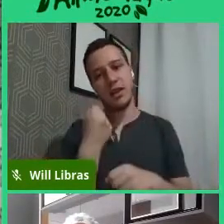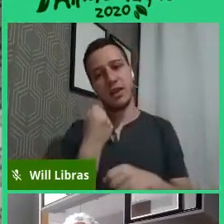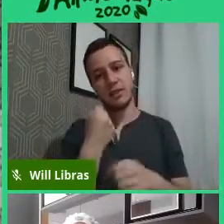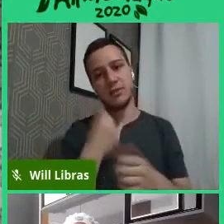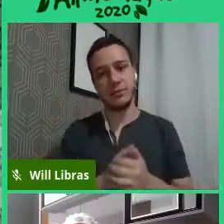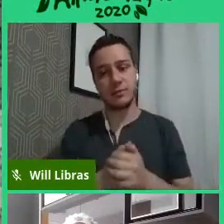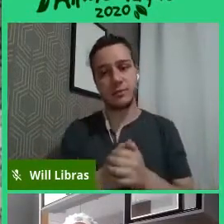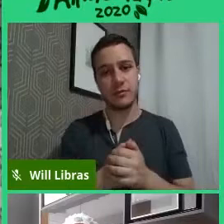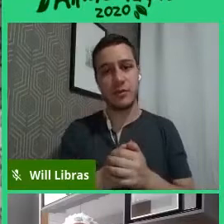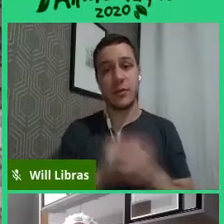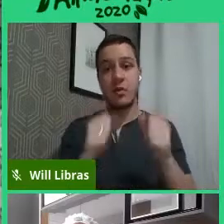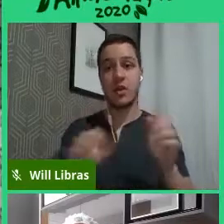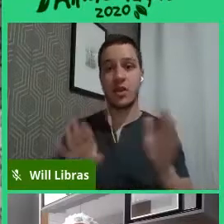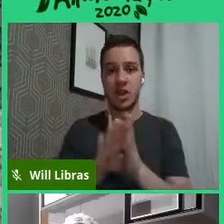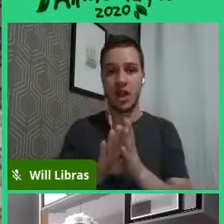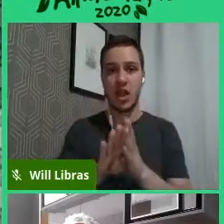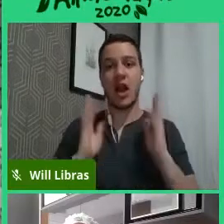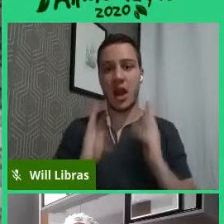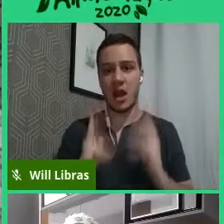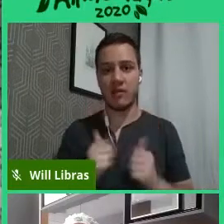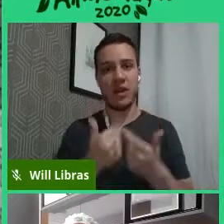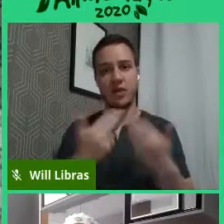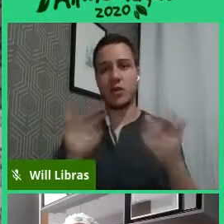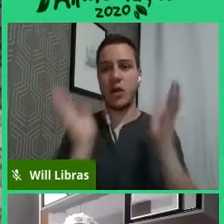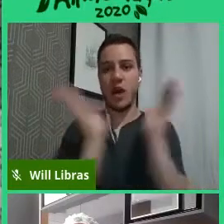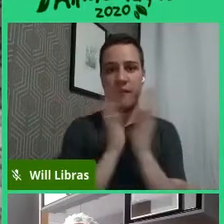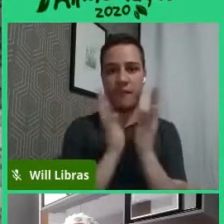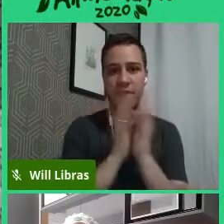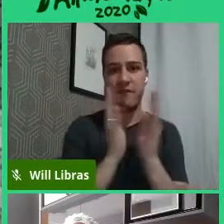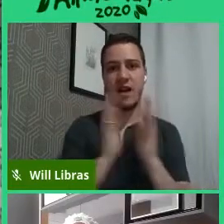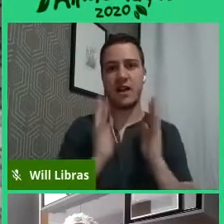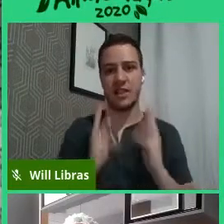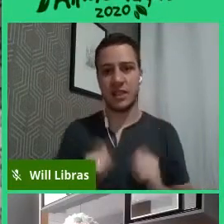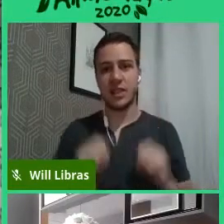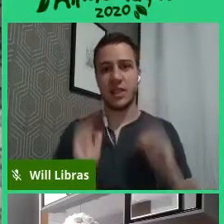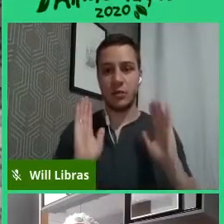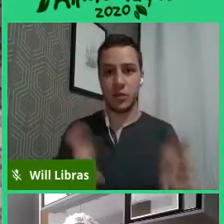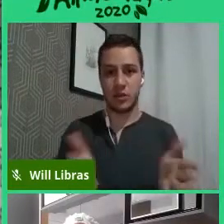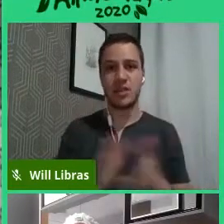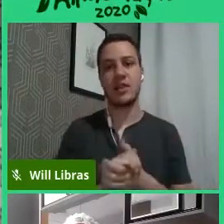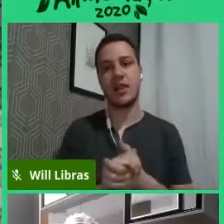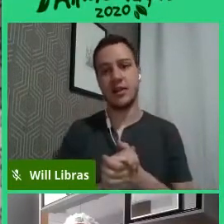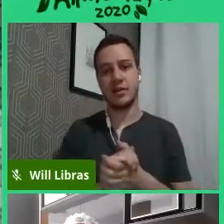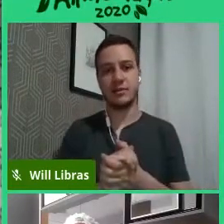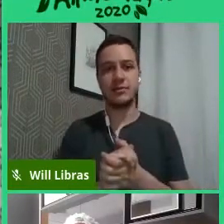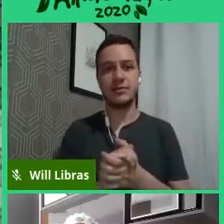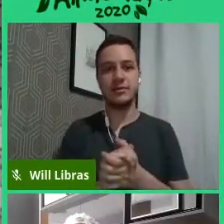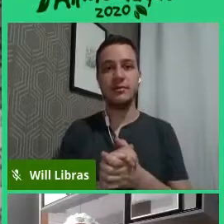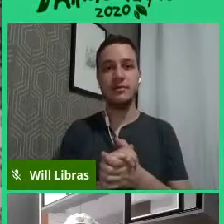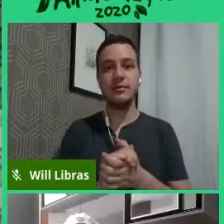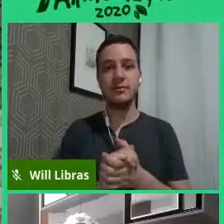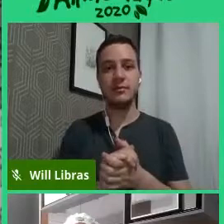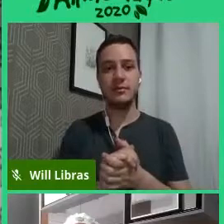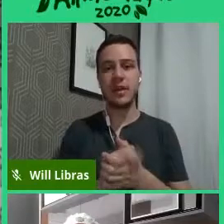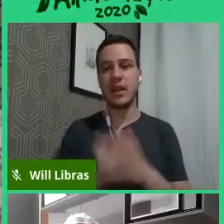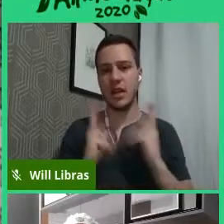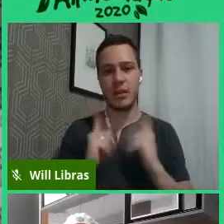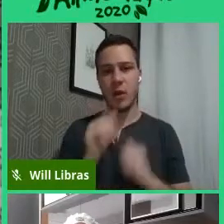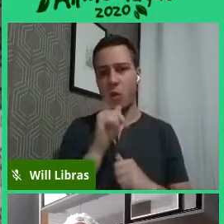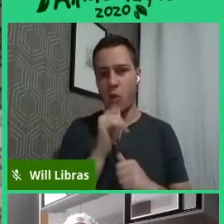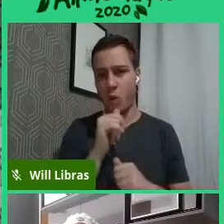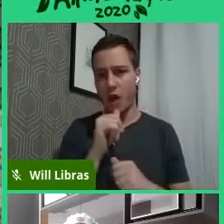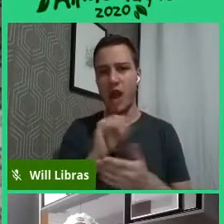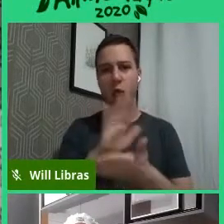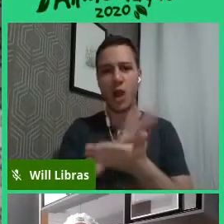posso chegar, lavar o pé de alface, deixar ele higienizado em solução clorada, enxaguar,